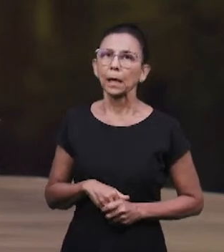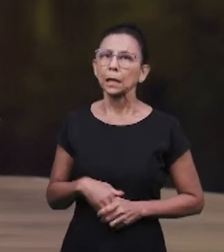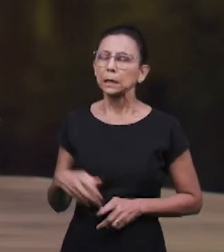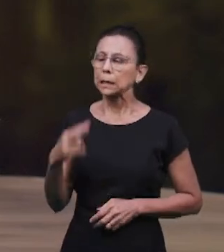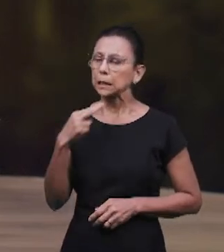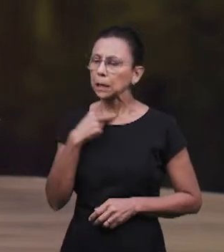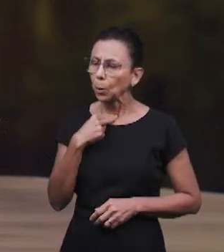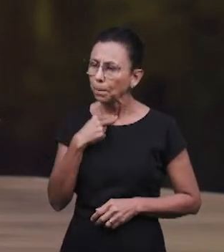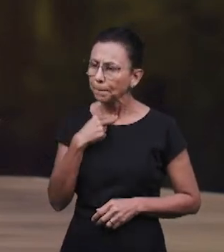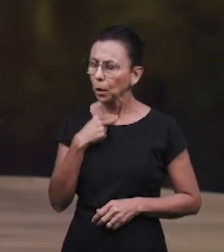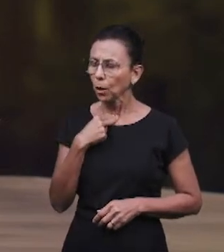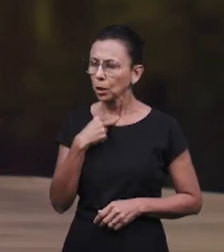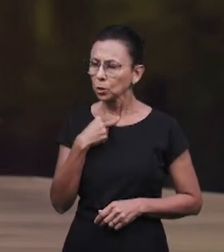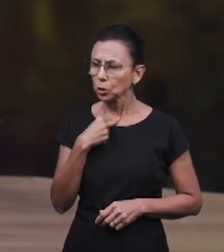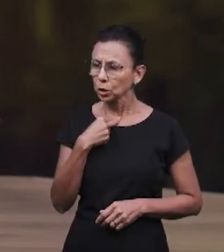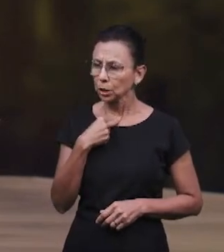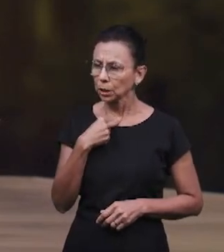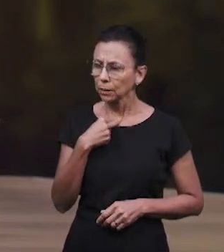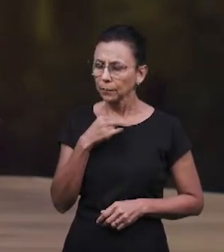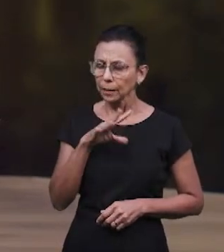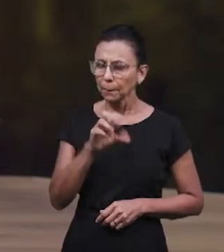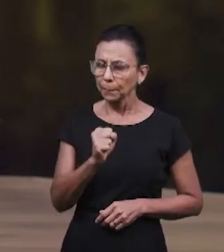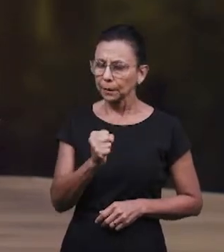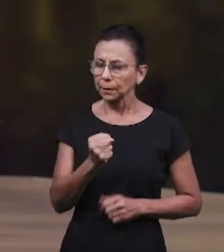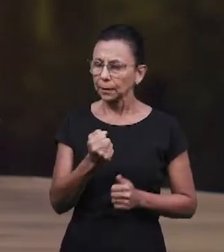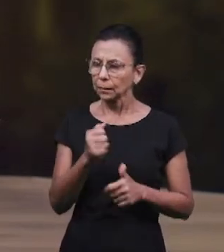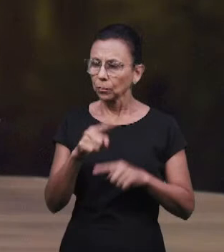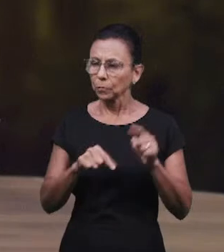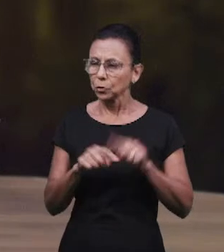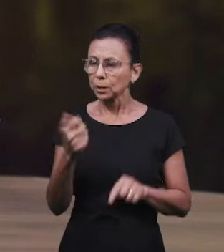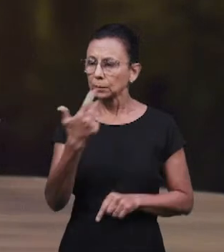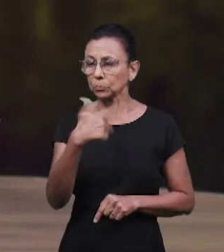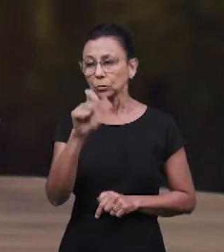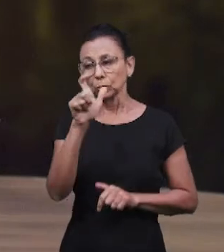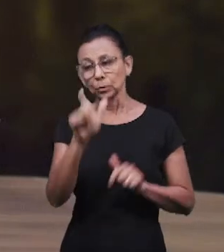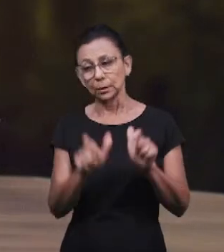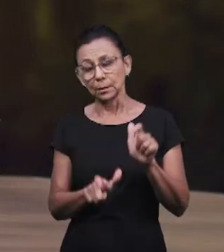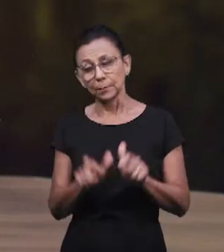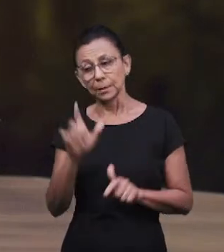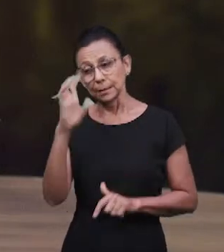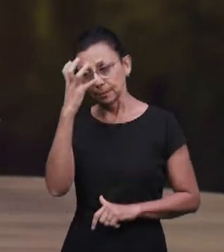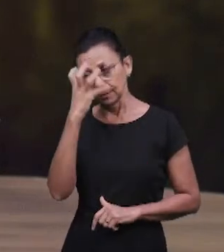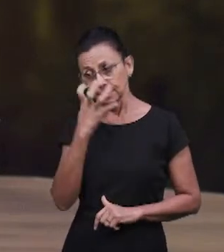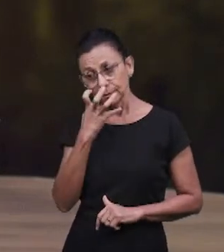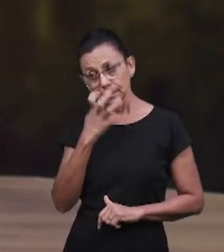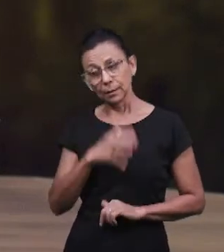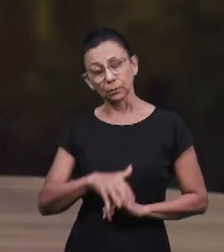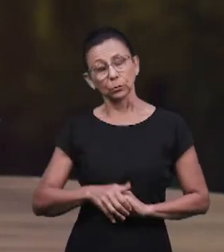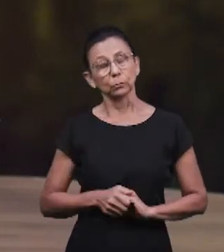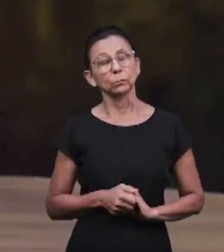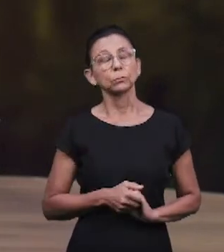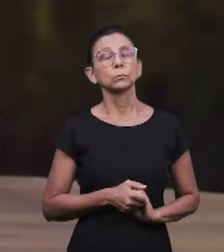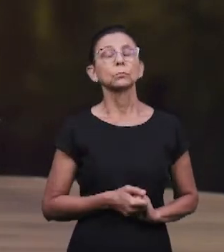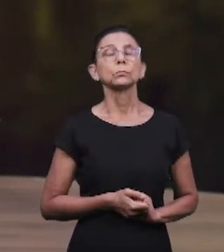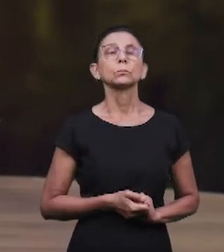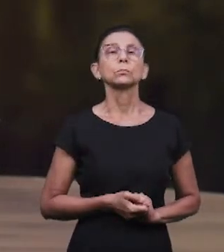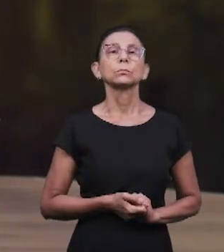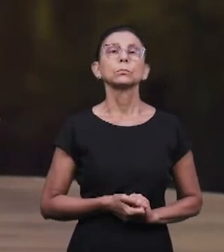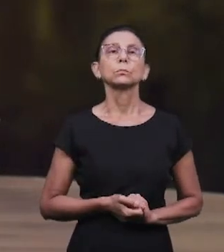e não mexer nas coisas que são de outra pessoa. Isso é coisa muito